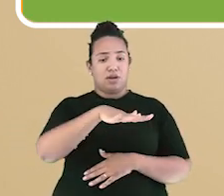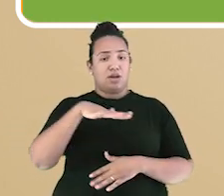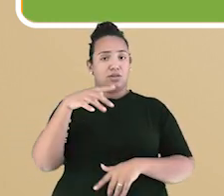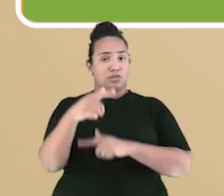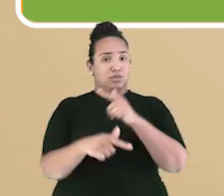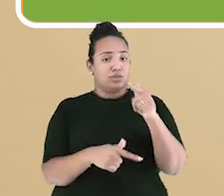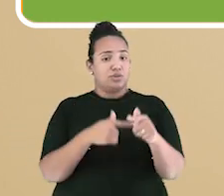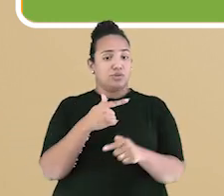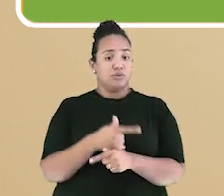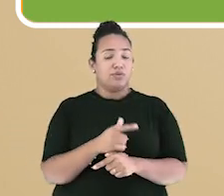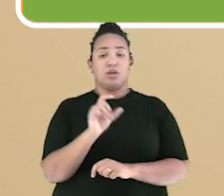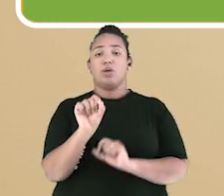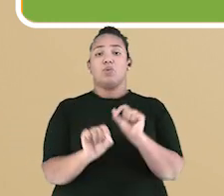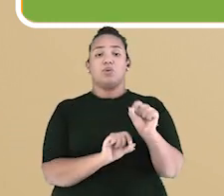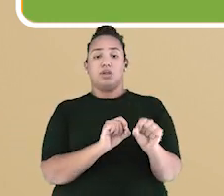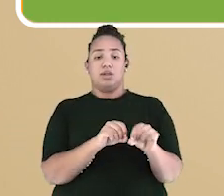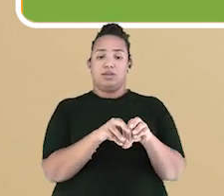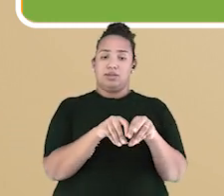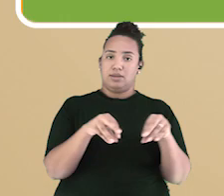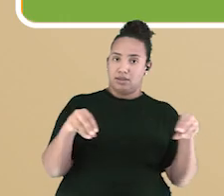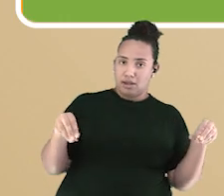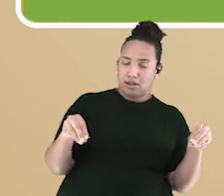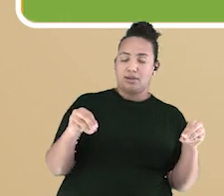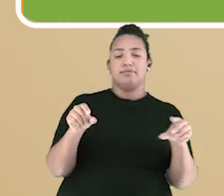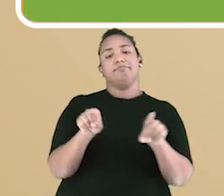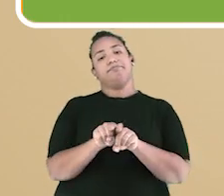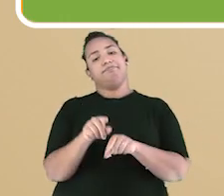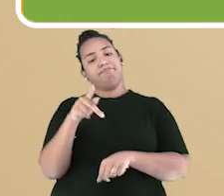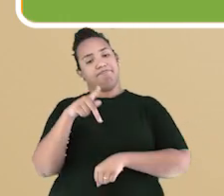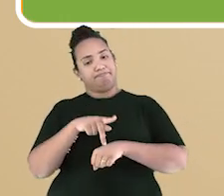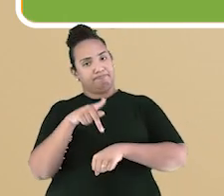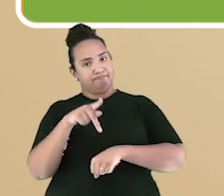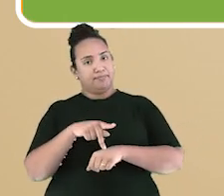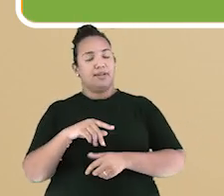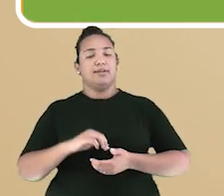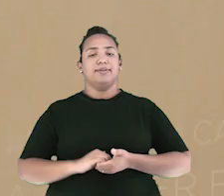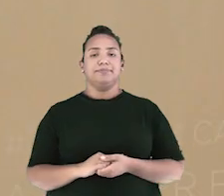Então, nesse contexto, estamos falando de terra, estamos falando de pedras.